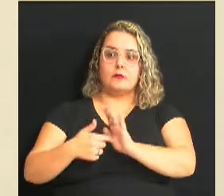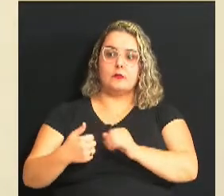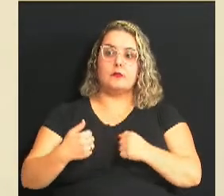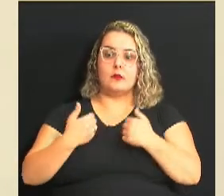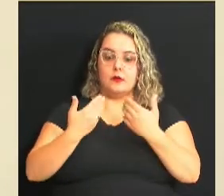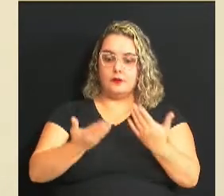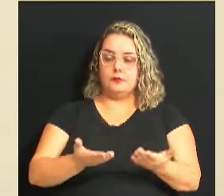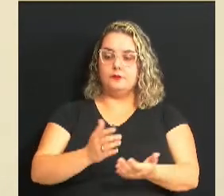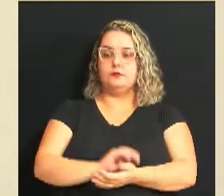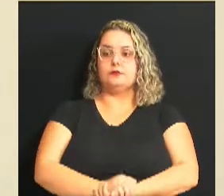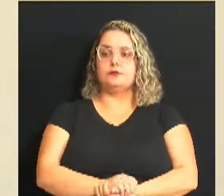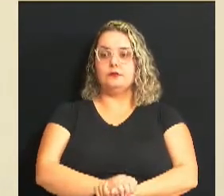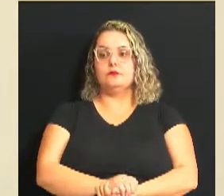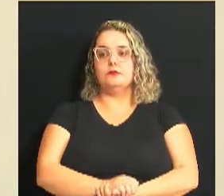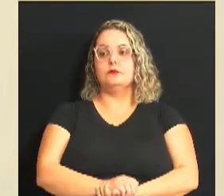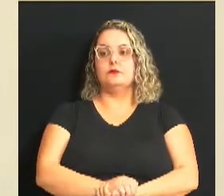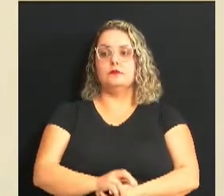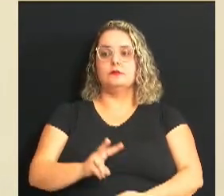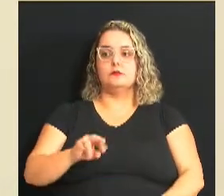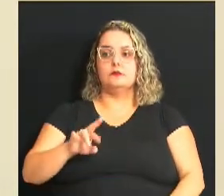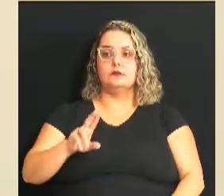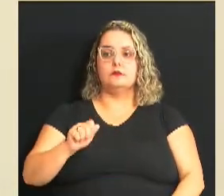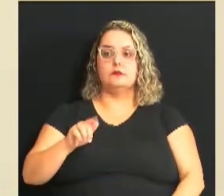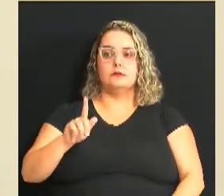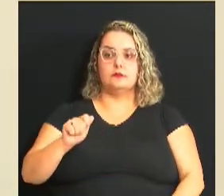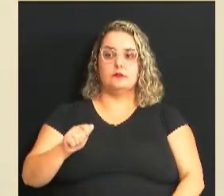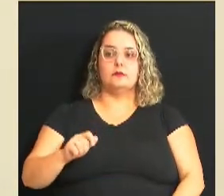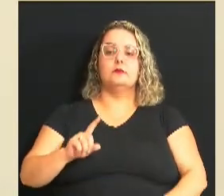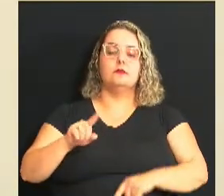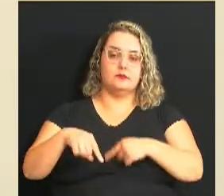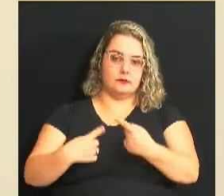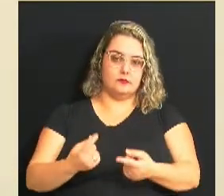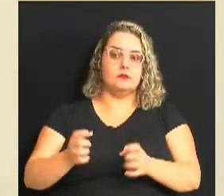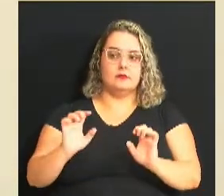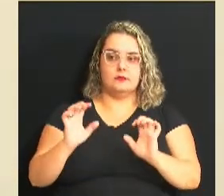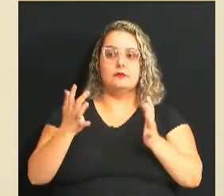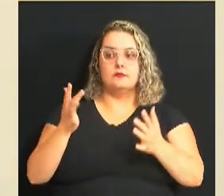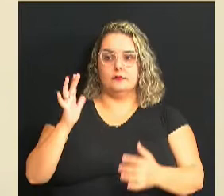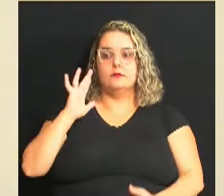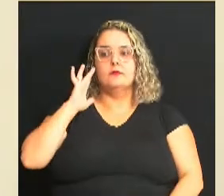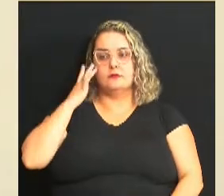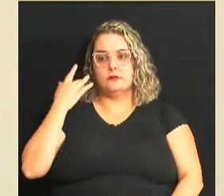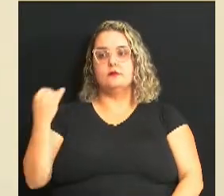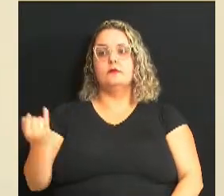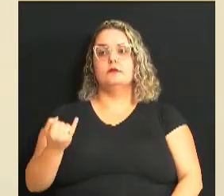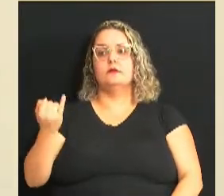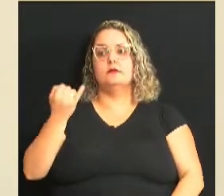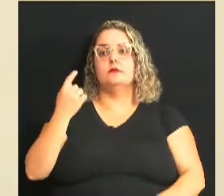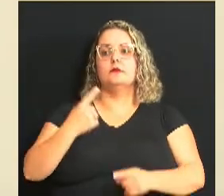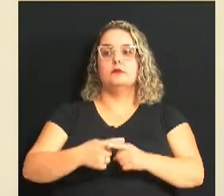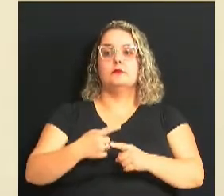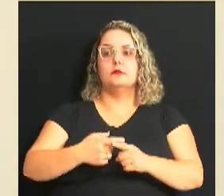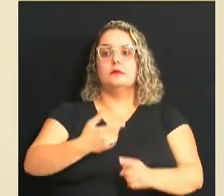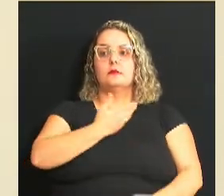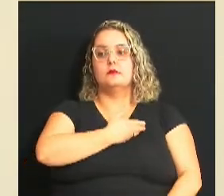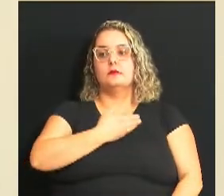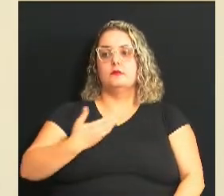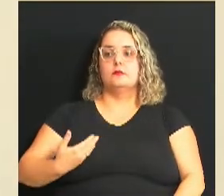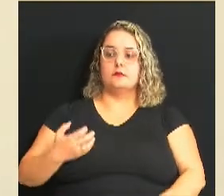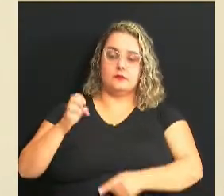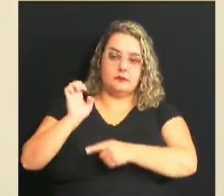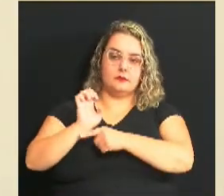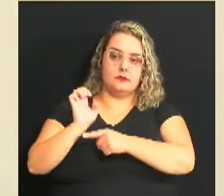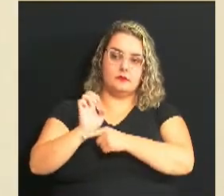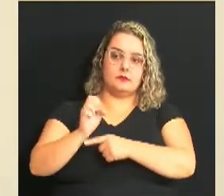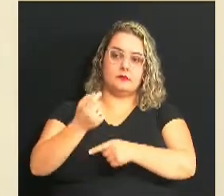lá. E a Virada era esse outro evento que a gente achou que era relevante, porque o governo do estado aporta